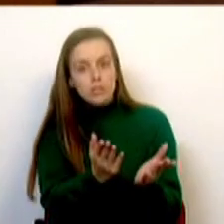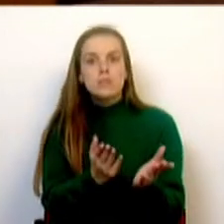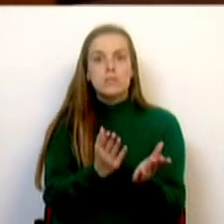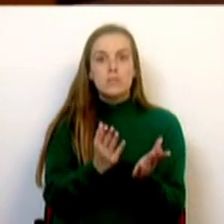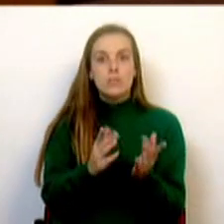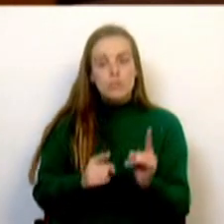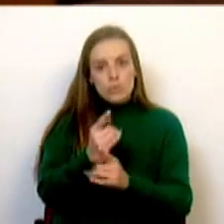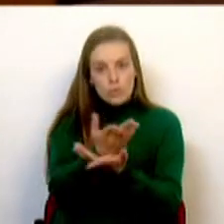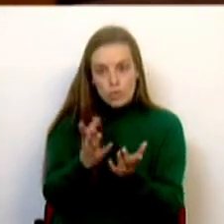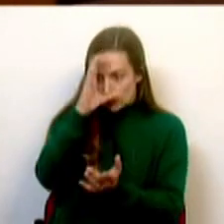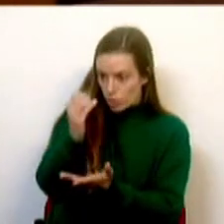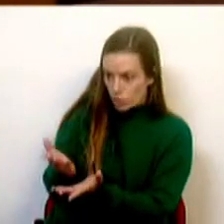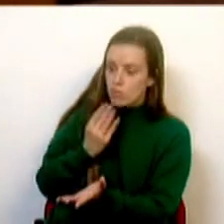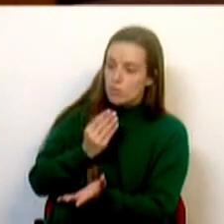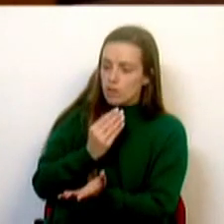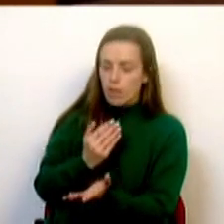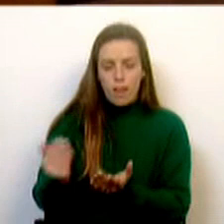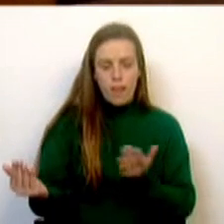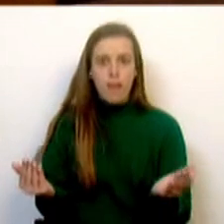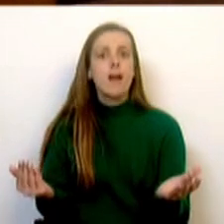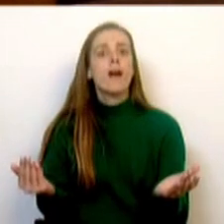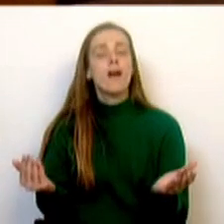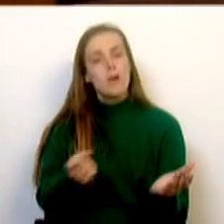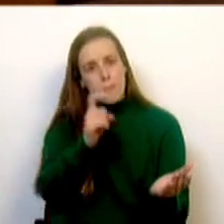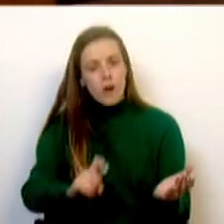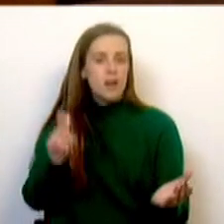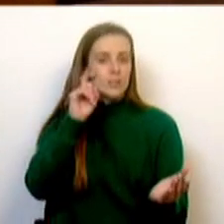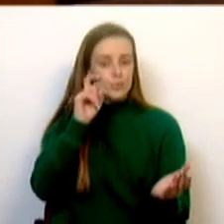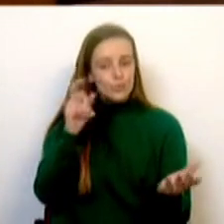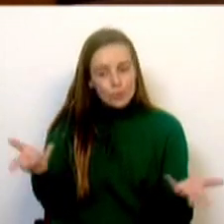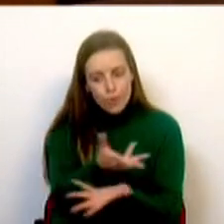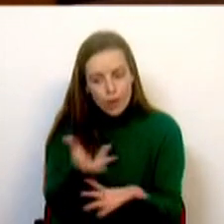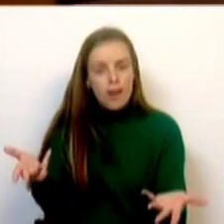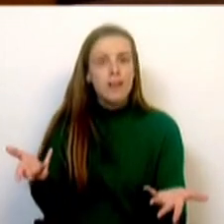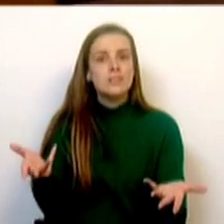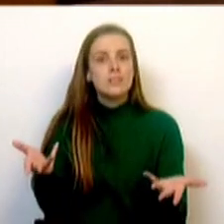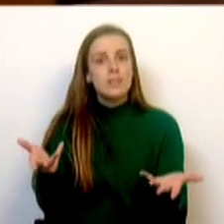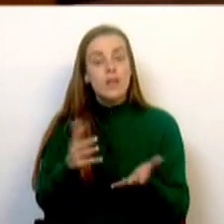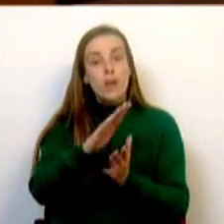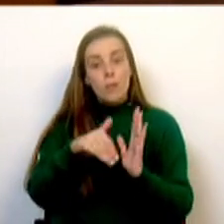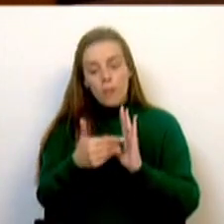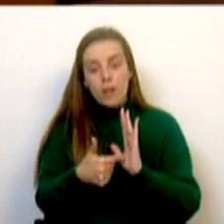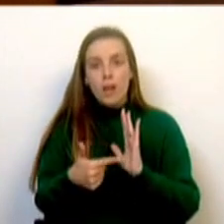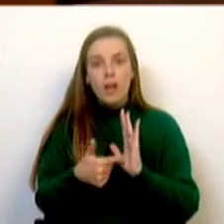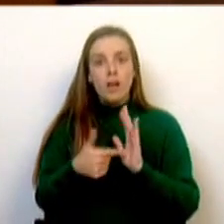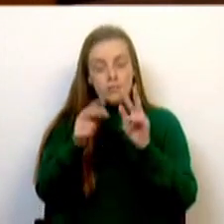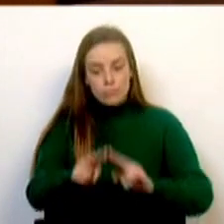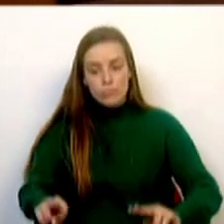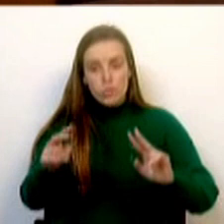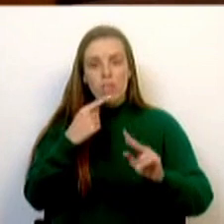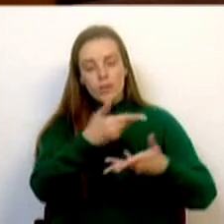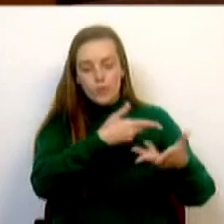existência do Estado de Israel, lado a lado, a viver em paz e segurança, tal como previsto no Plano de Partilha das Nações Unidas